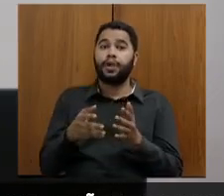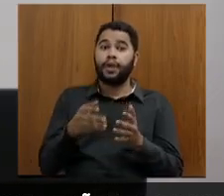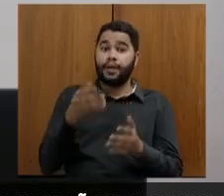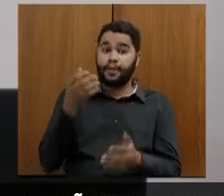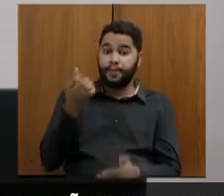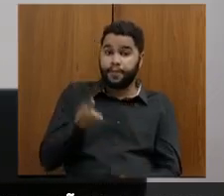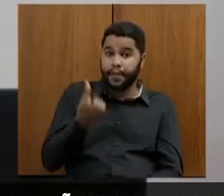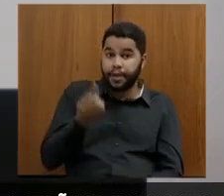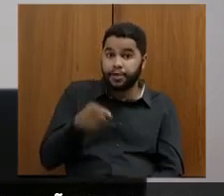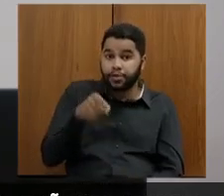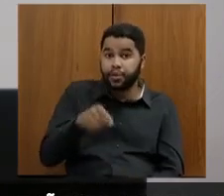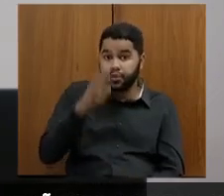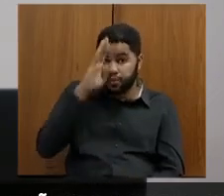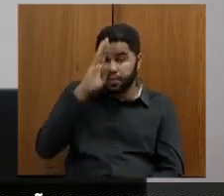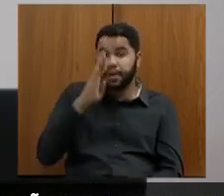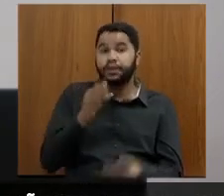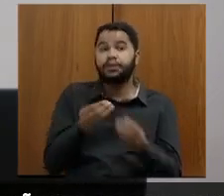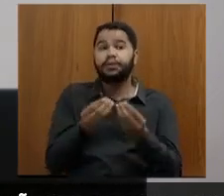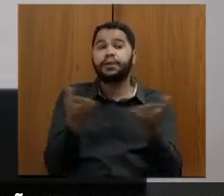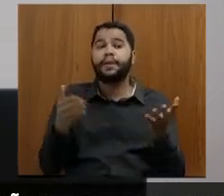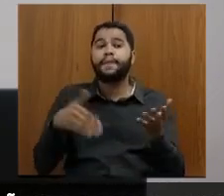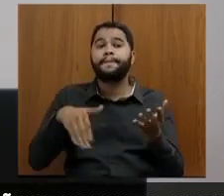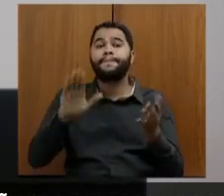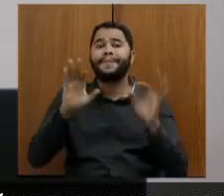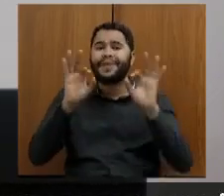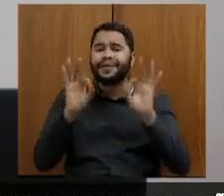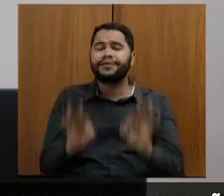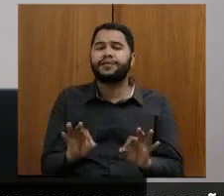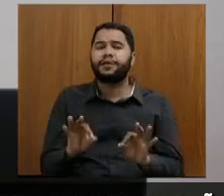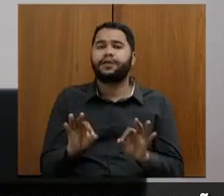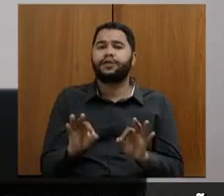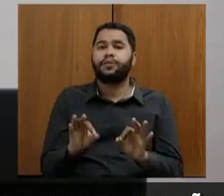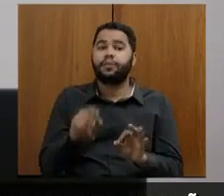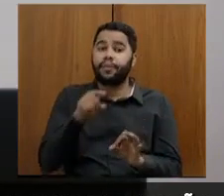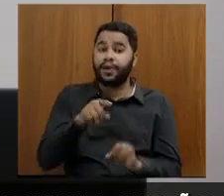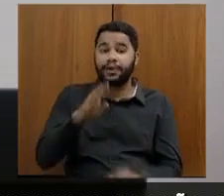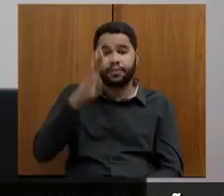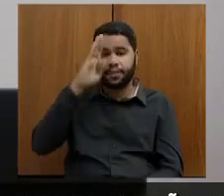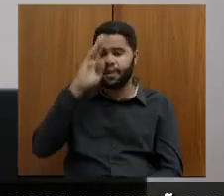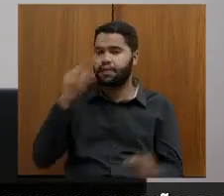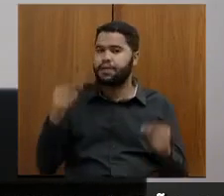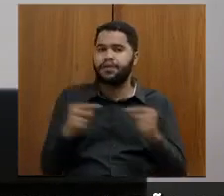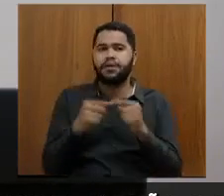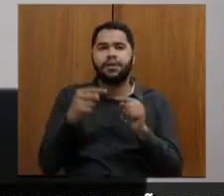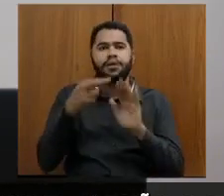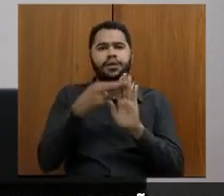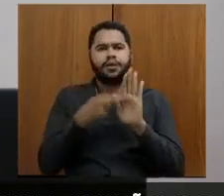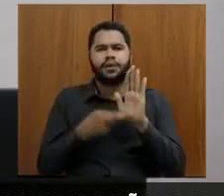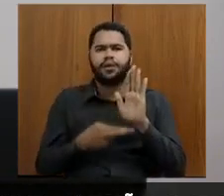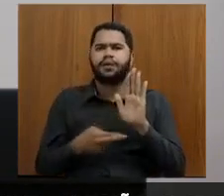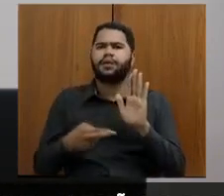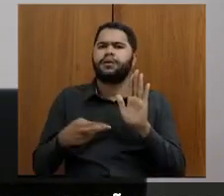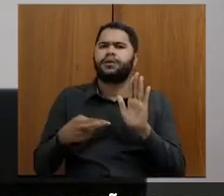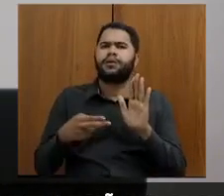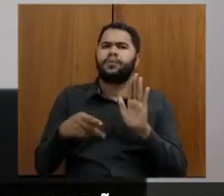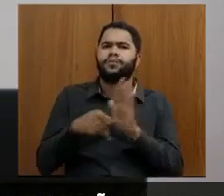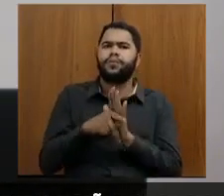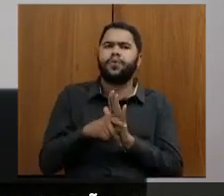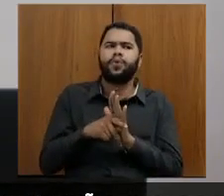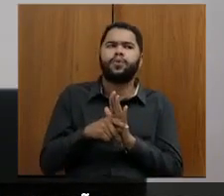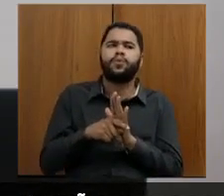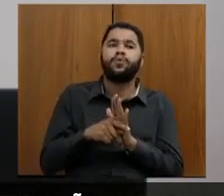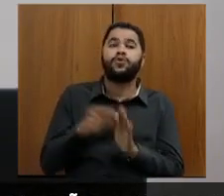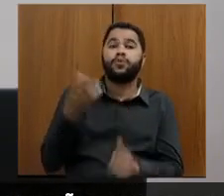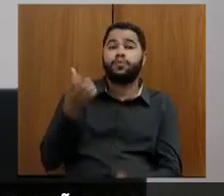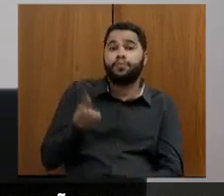pensões militares pretenderam deixar ainda mais claro que para eles militares não se aplica as regras e normas dos regimes próprios